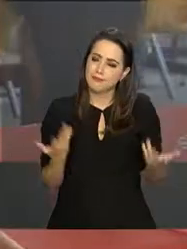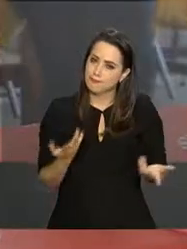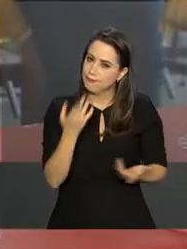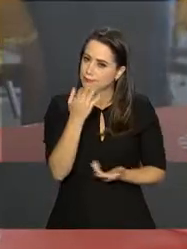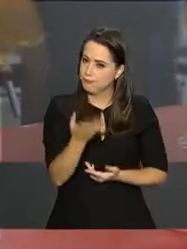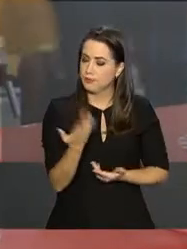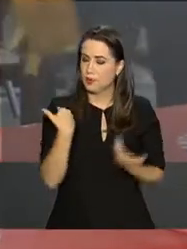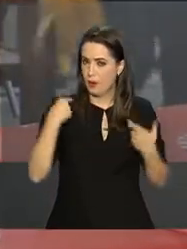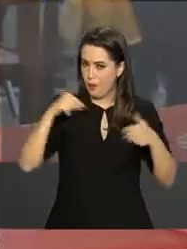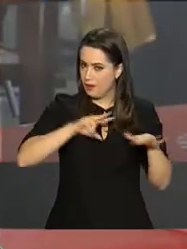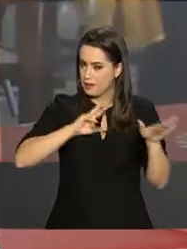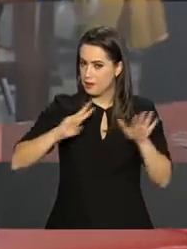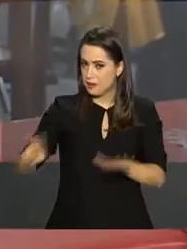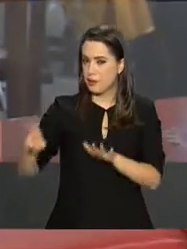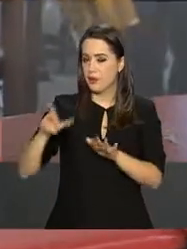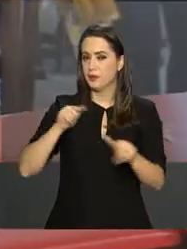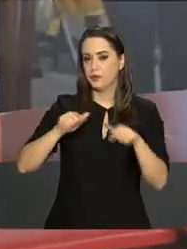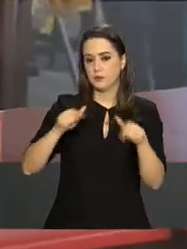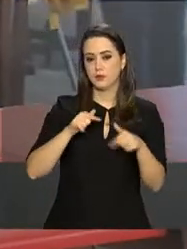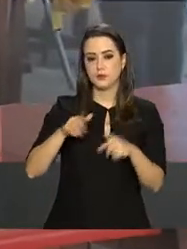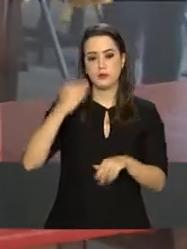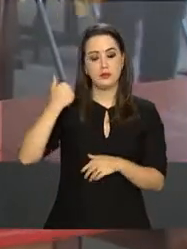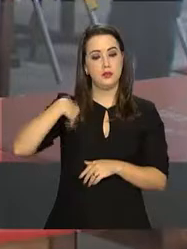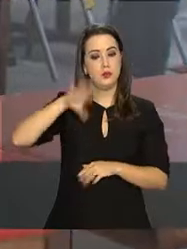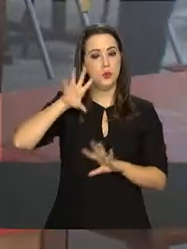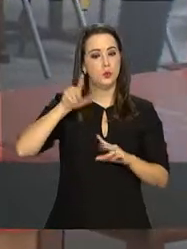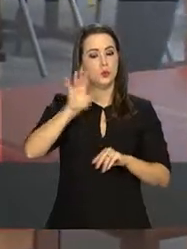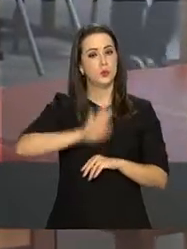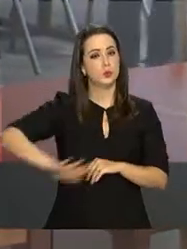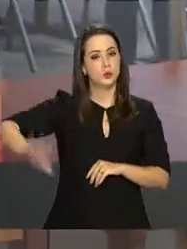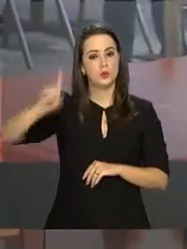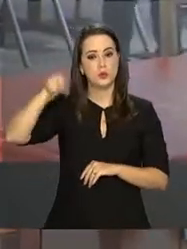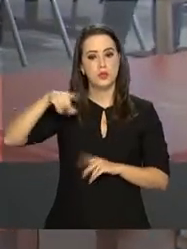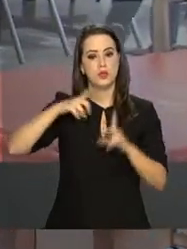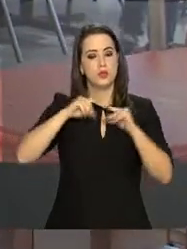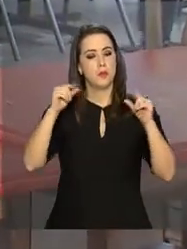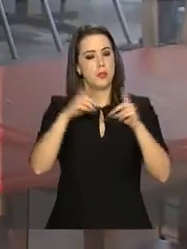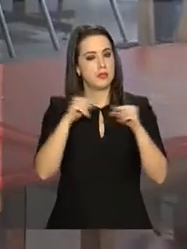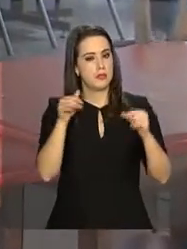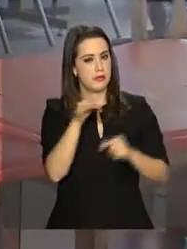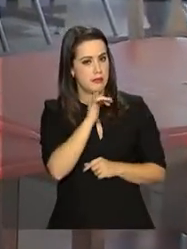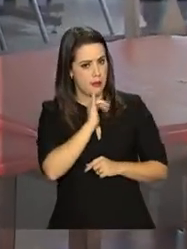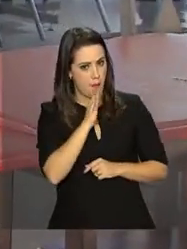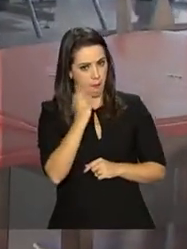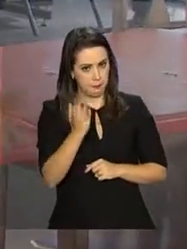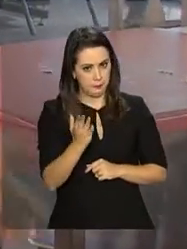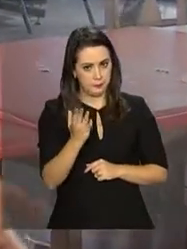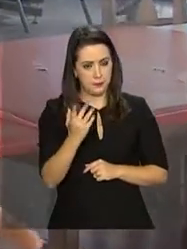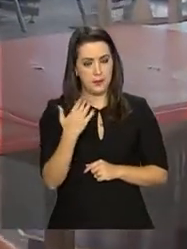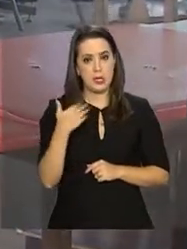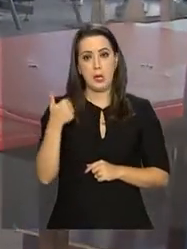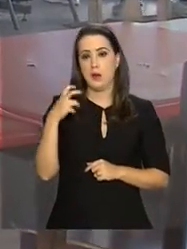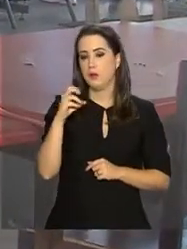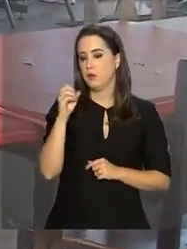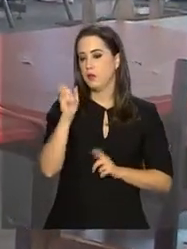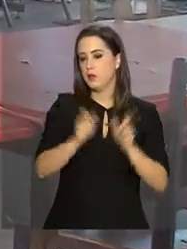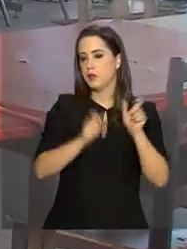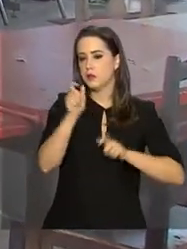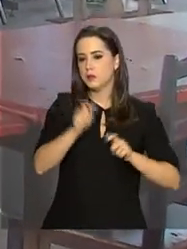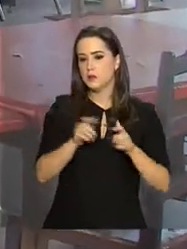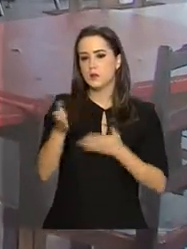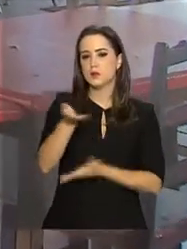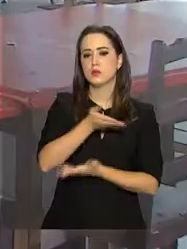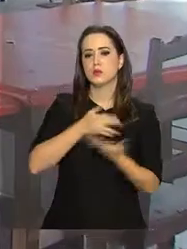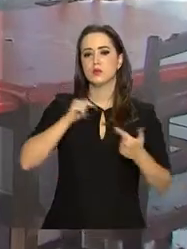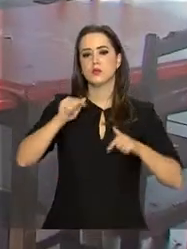aedes aegypti vão ser intensificadas em todo o país em brasília por exemplo cerca de 1.500 agentes estão